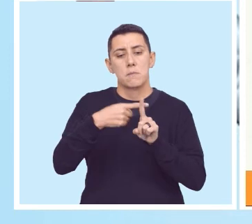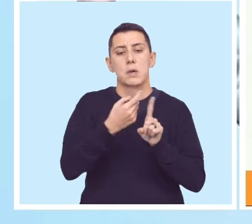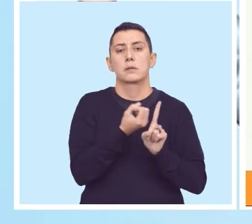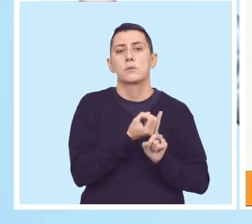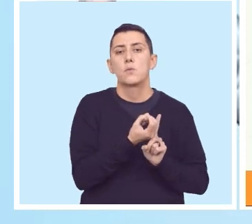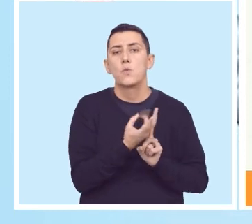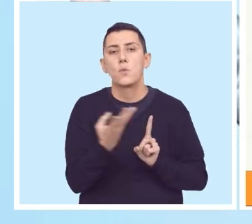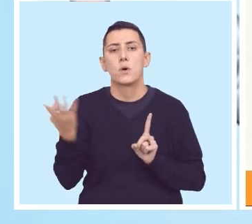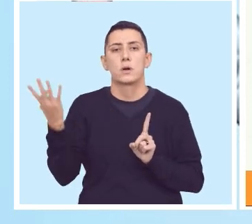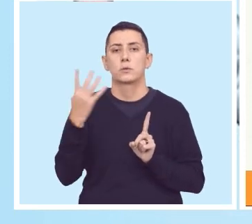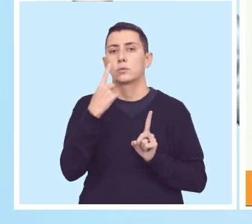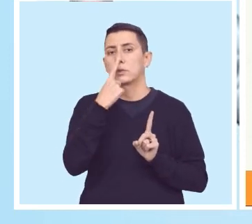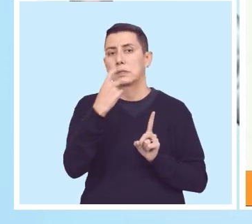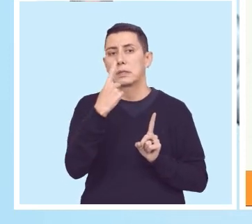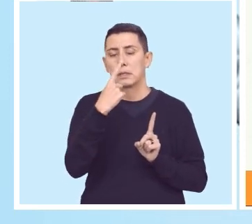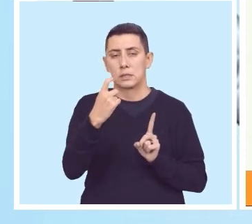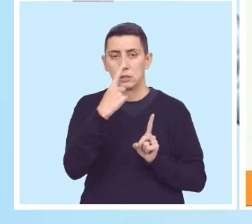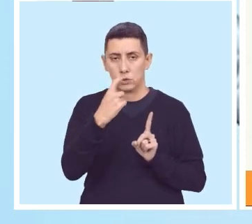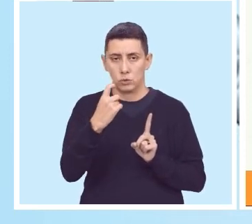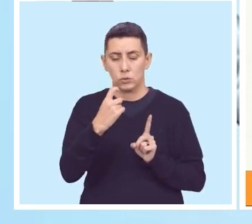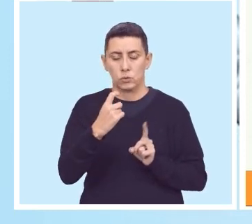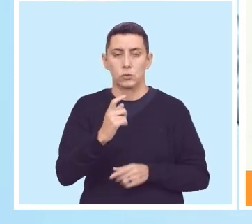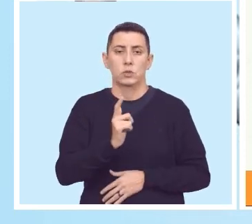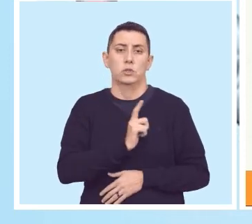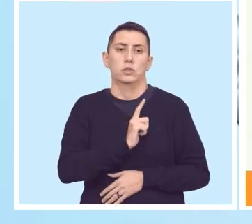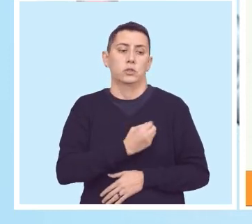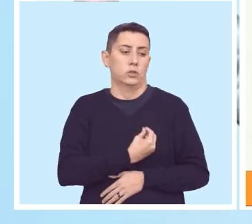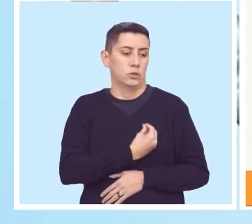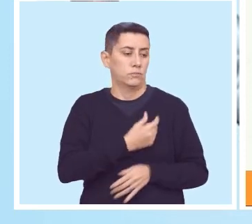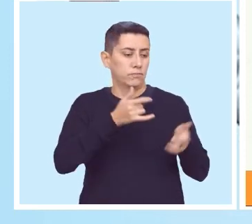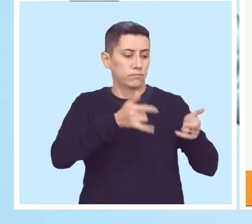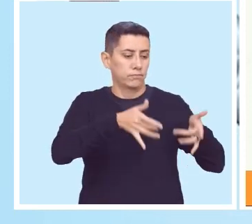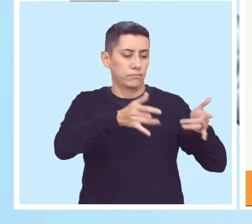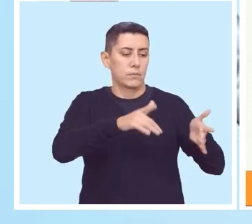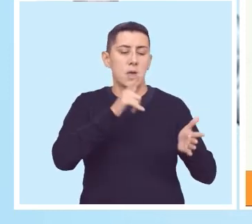de lixos em rios da Amazônia,